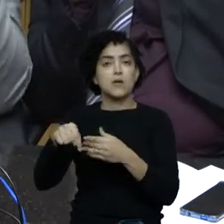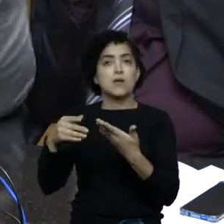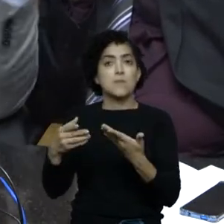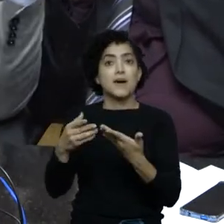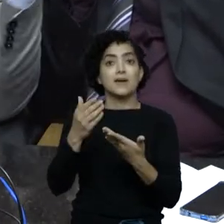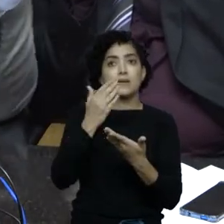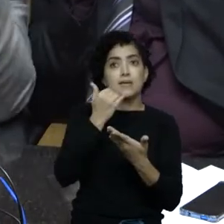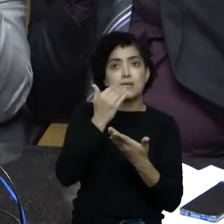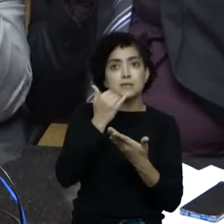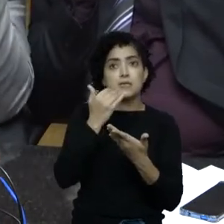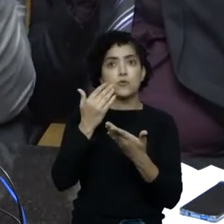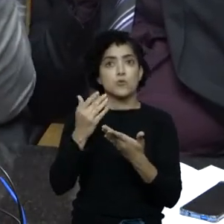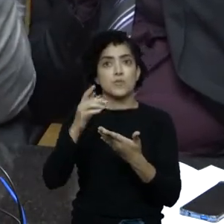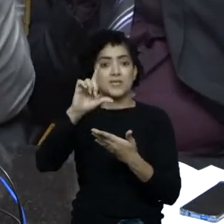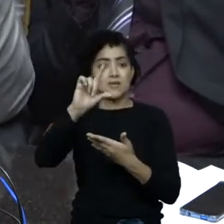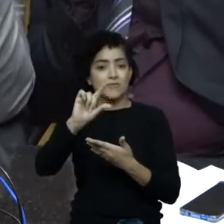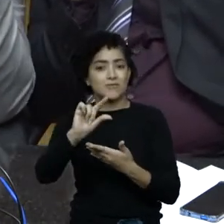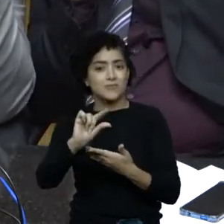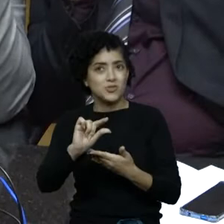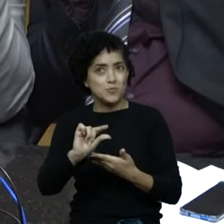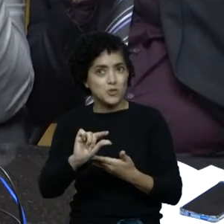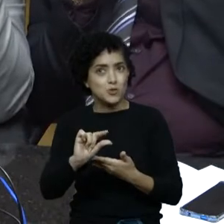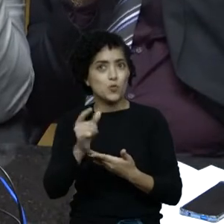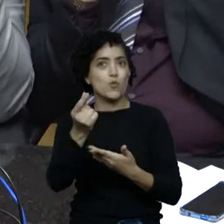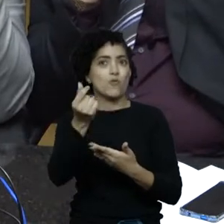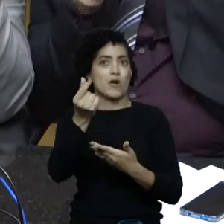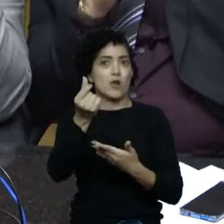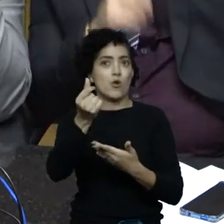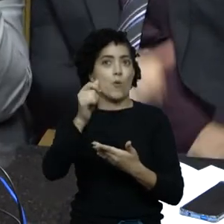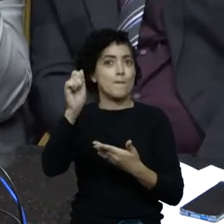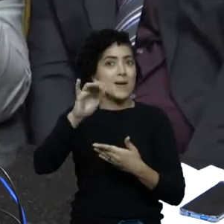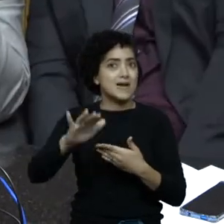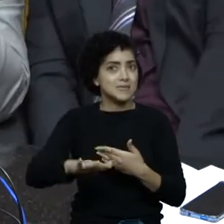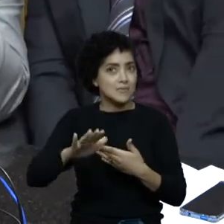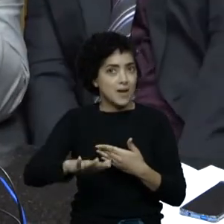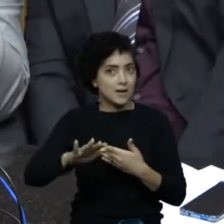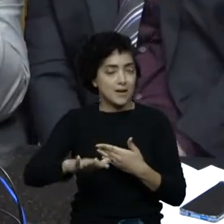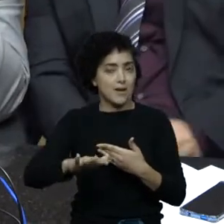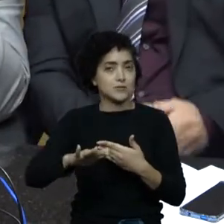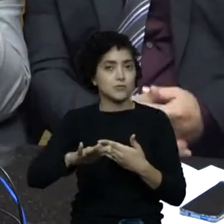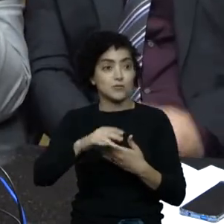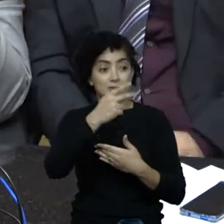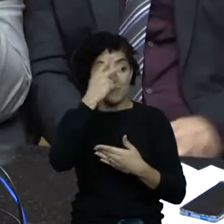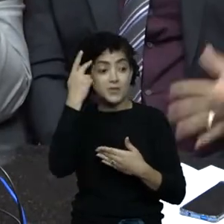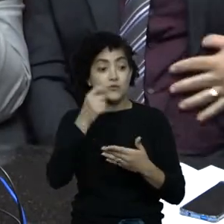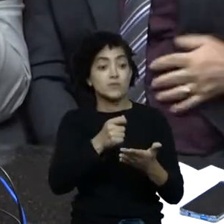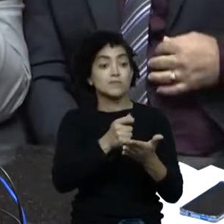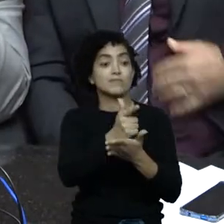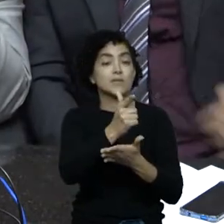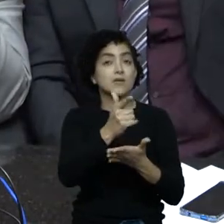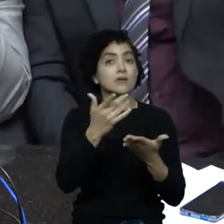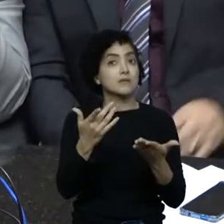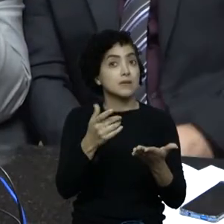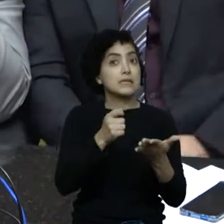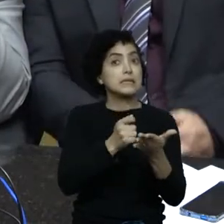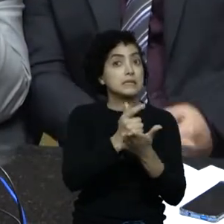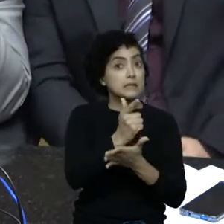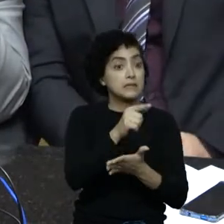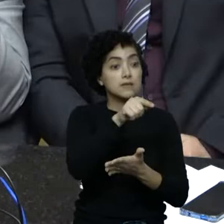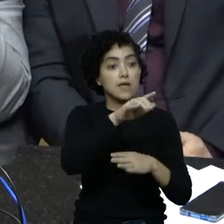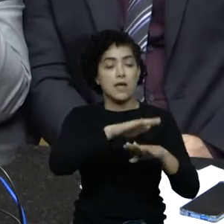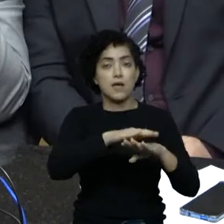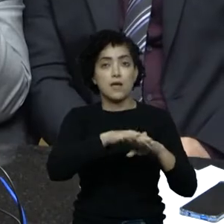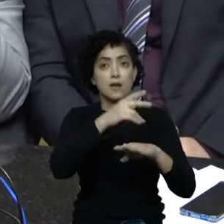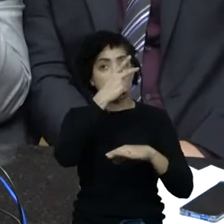esse alimento fique mais em conta mais barato para o consumidor para o cidadão porque quem está pagando o imposto é o